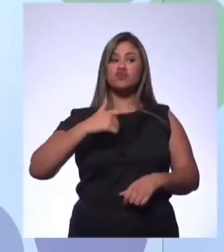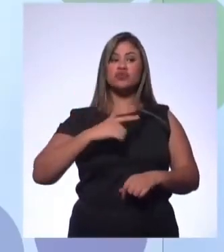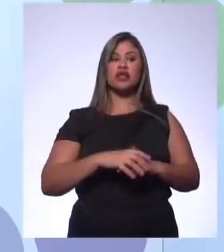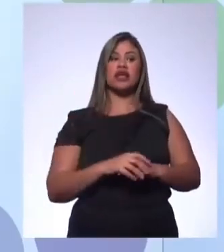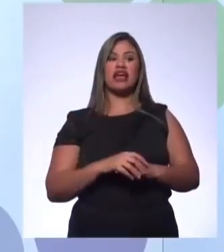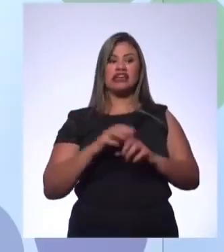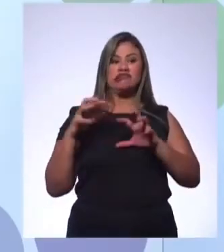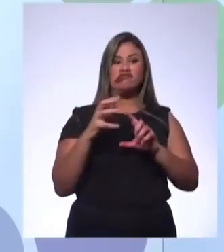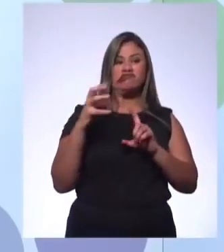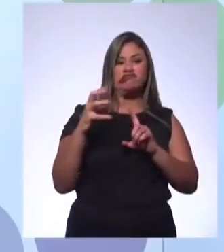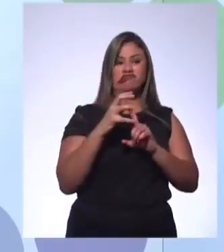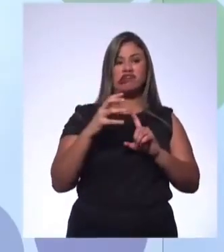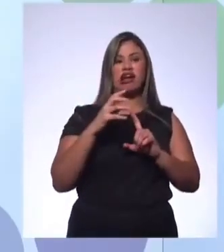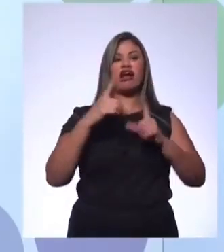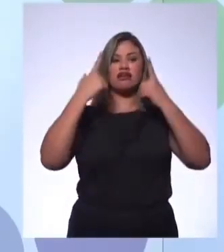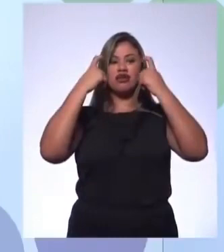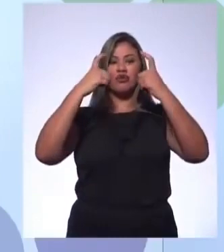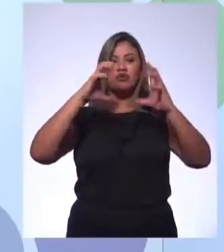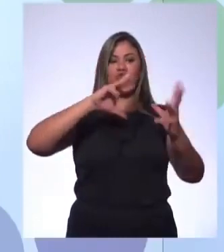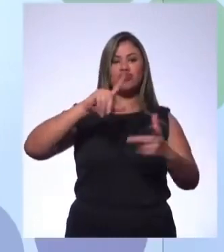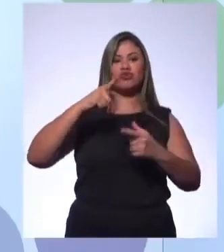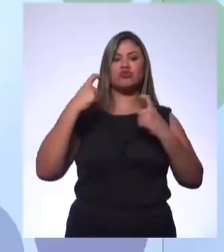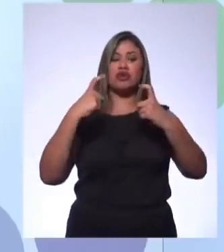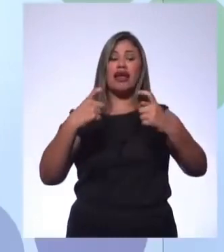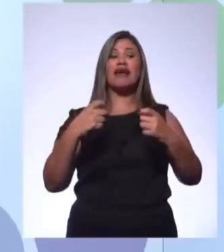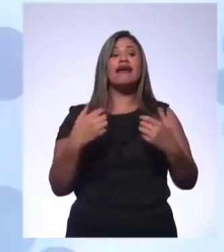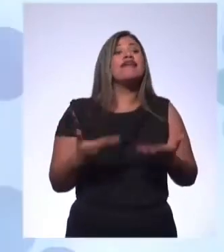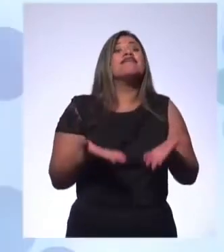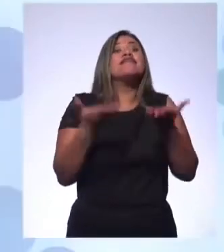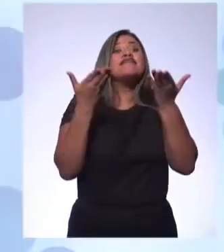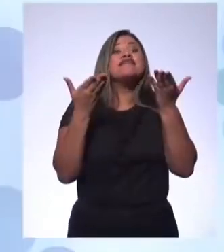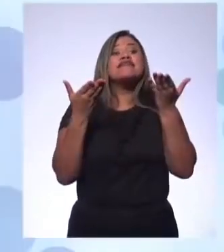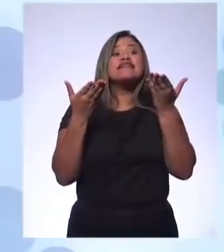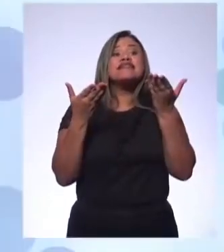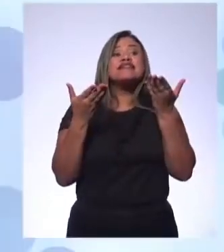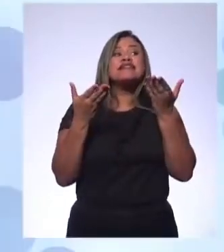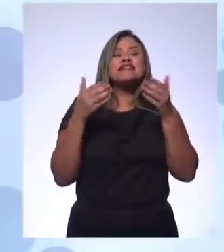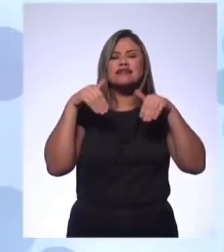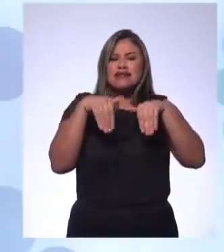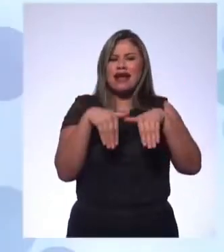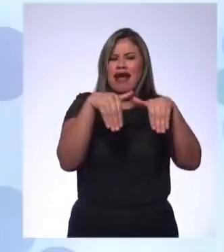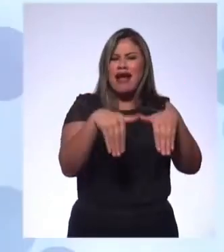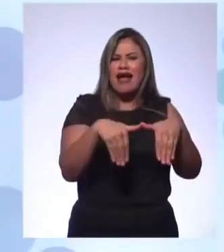Segunda Guerra Mundial. Valendo... austríaco, órfão.